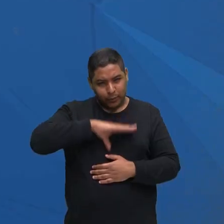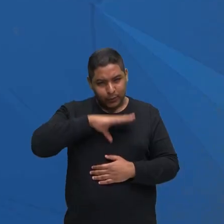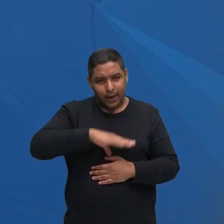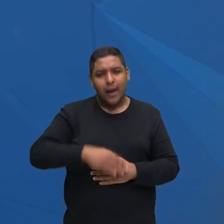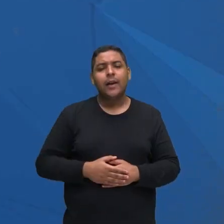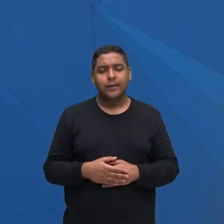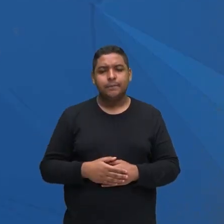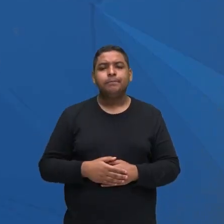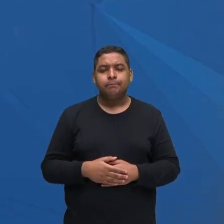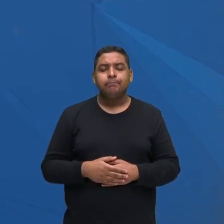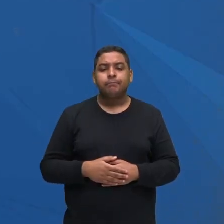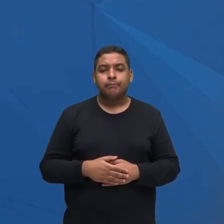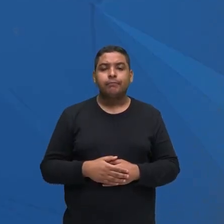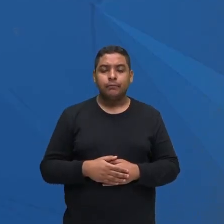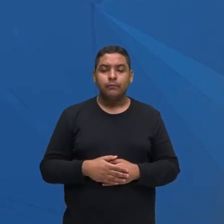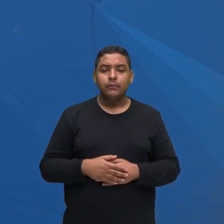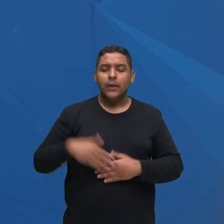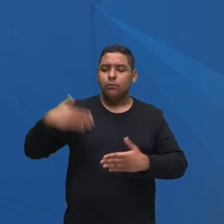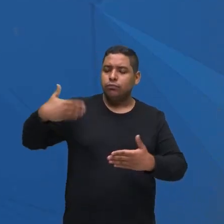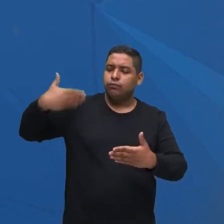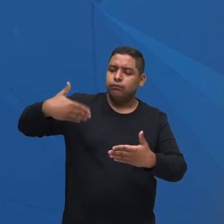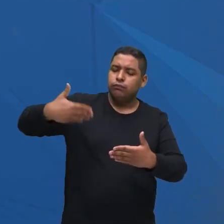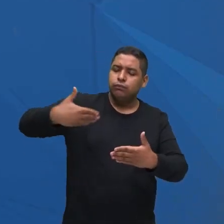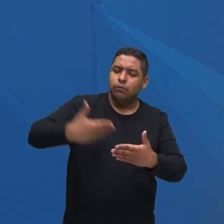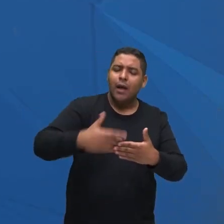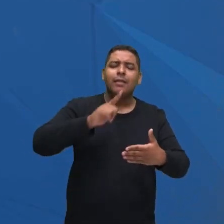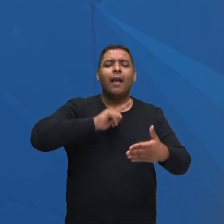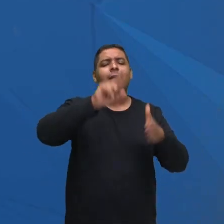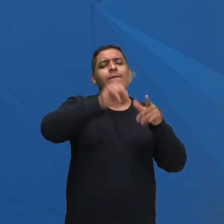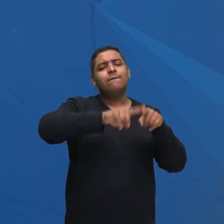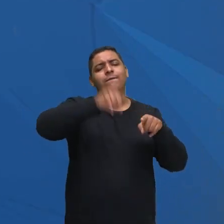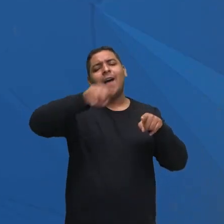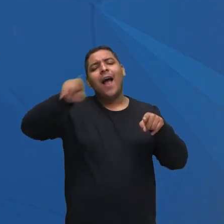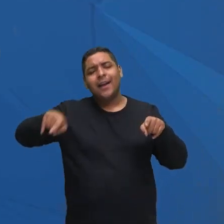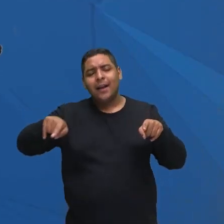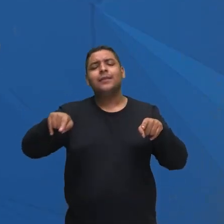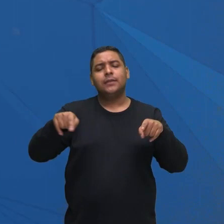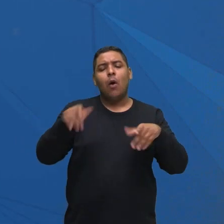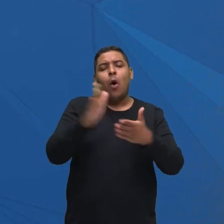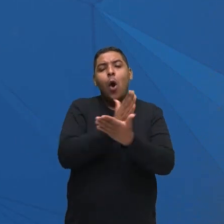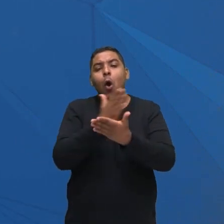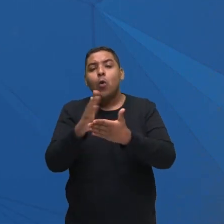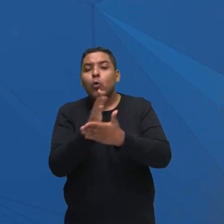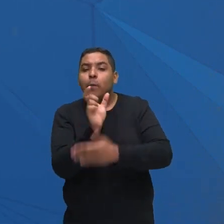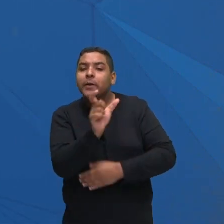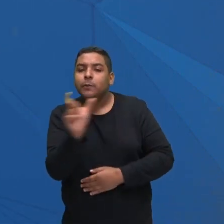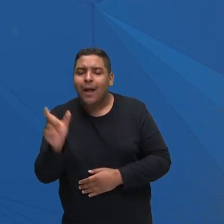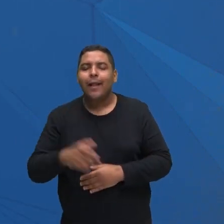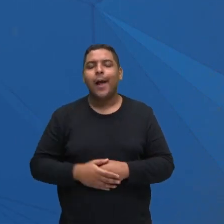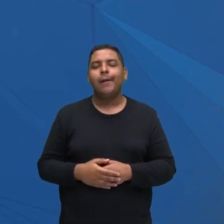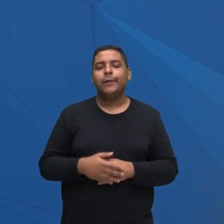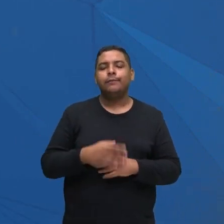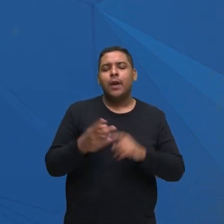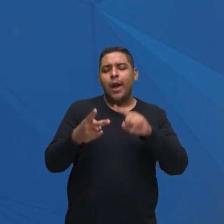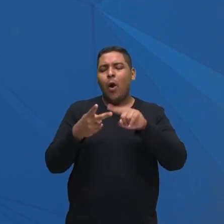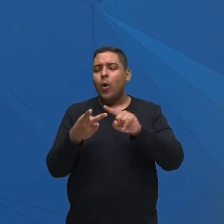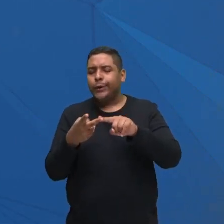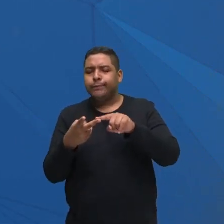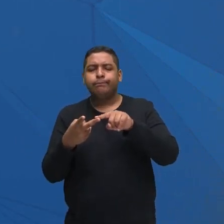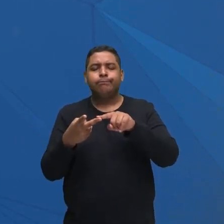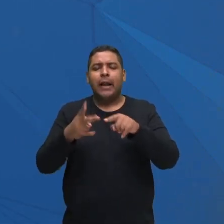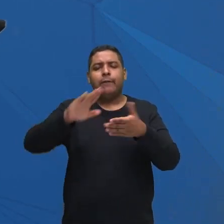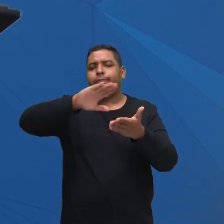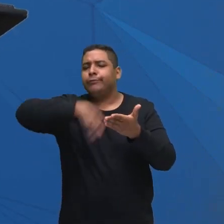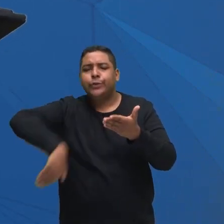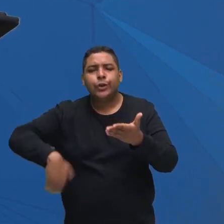e a gente tem, né, ao longo do tempo, variação em algumas palavras, outras vão caindo em desuso, deixam de existir, ou elas